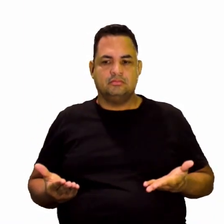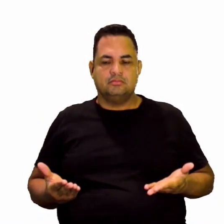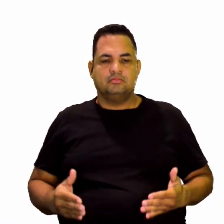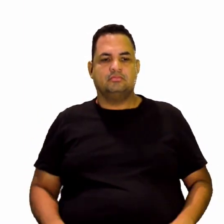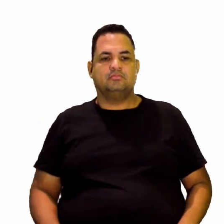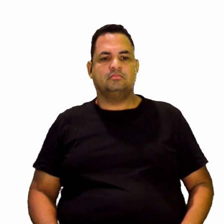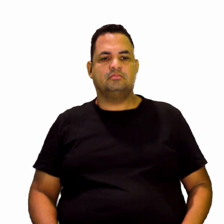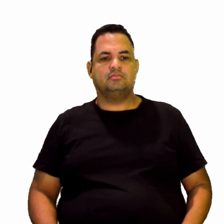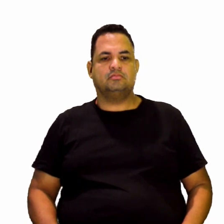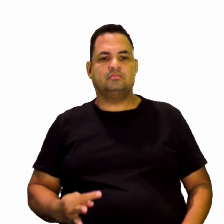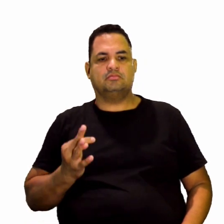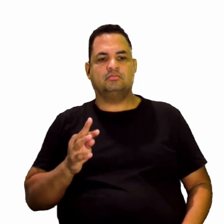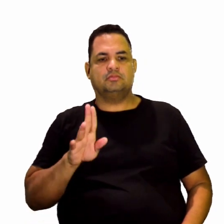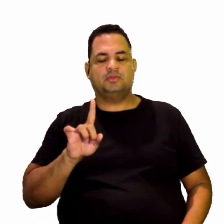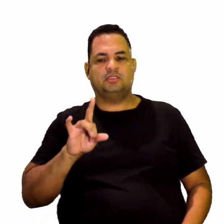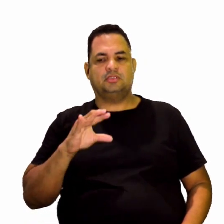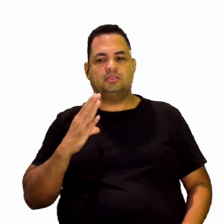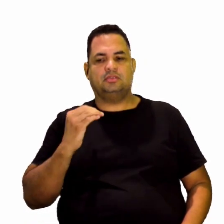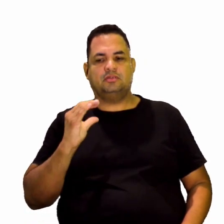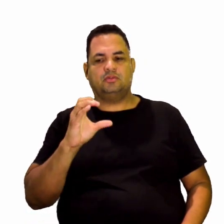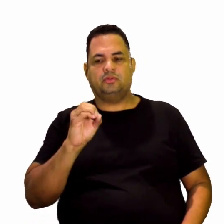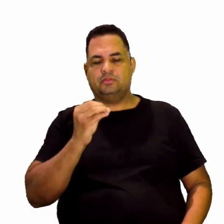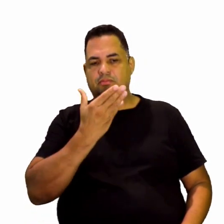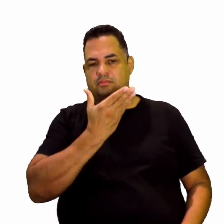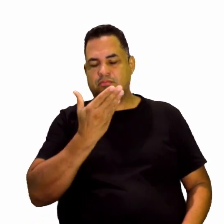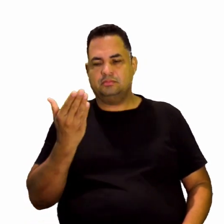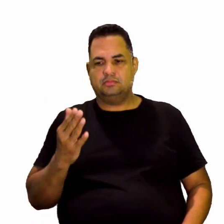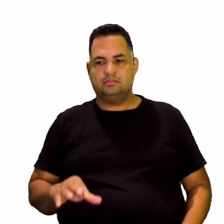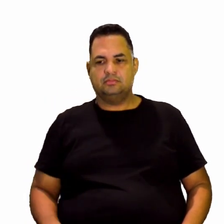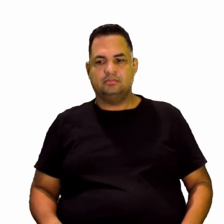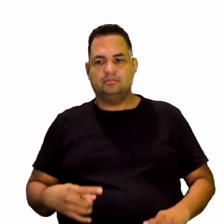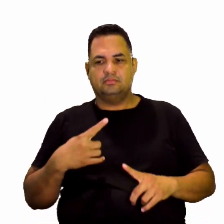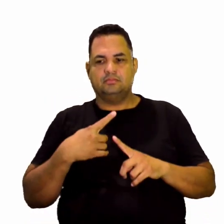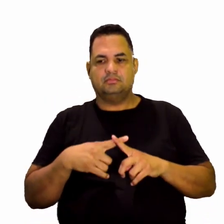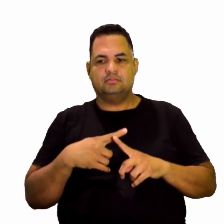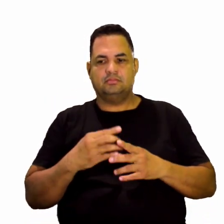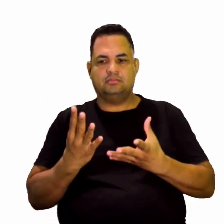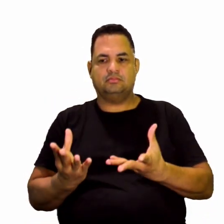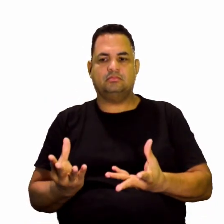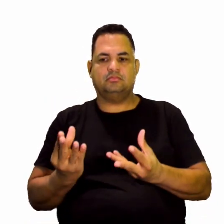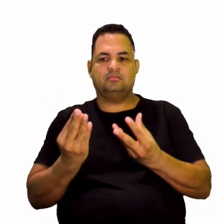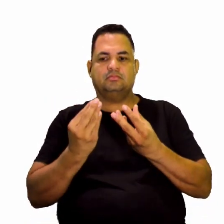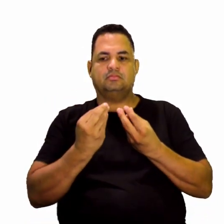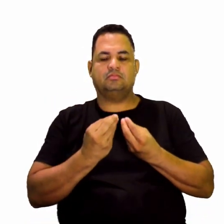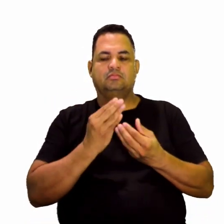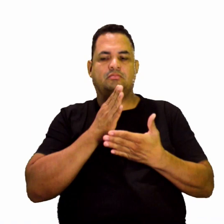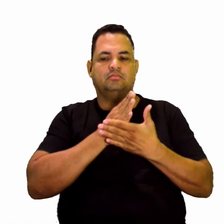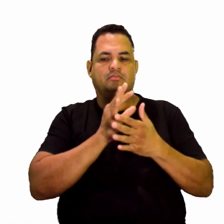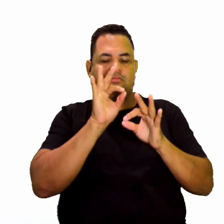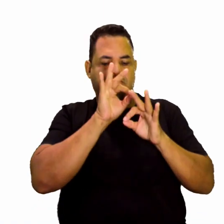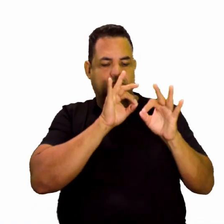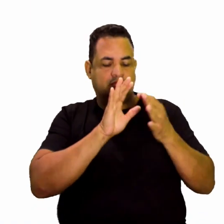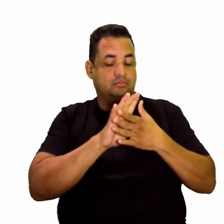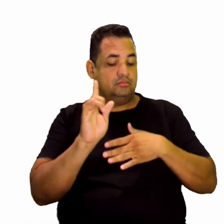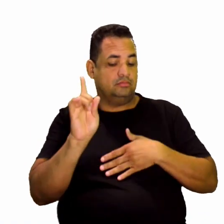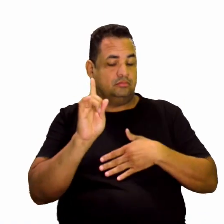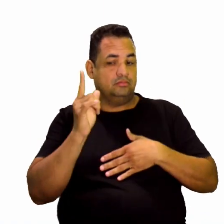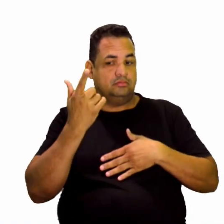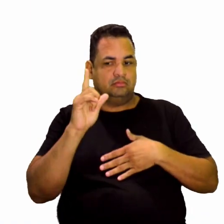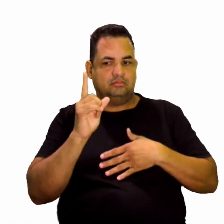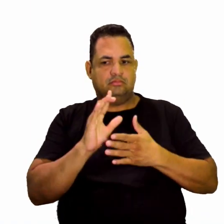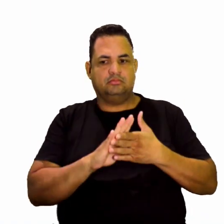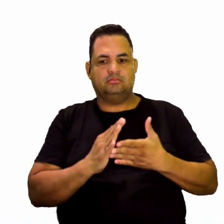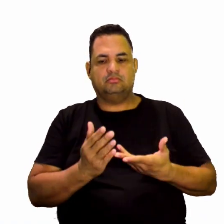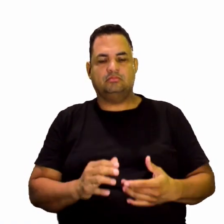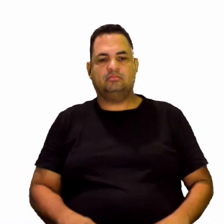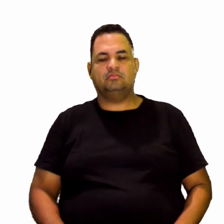De transgênico, pessoal, né? Exatamente, porque ele Porque ele está recebendo uma partezinha que não era dele, não